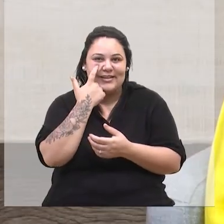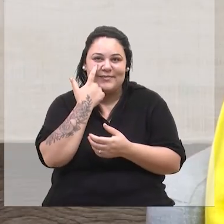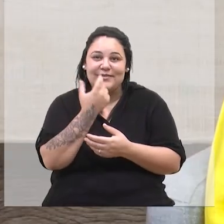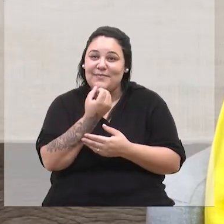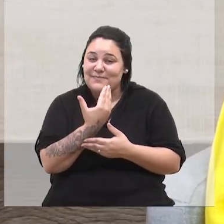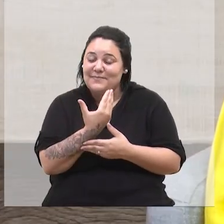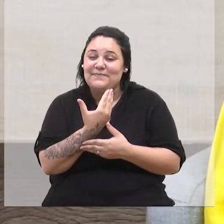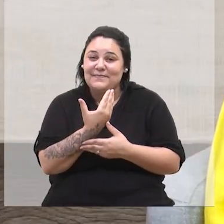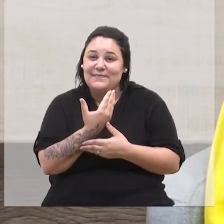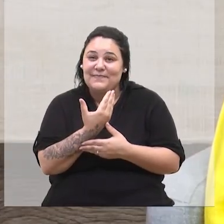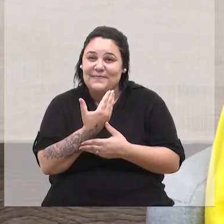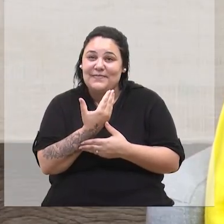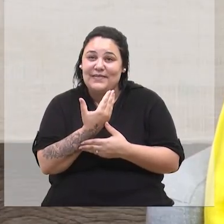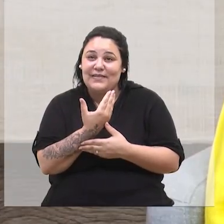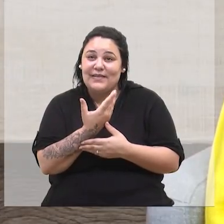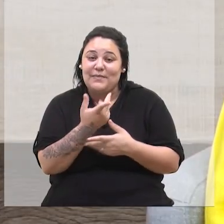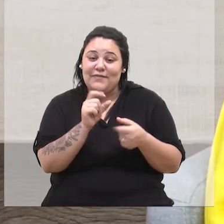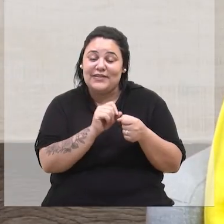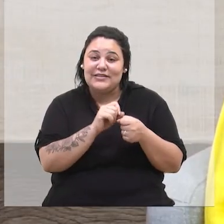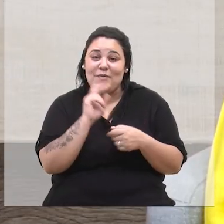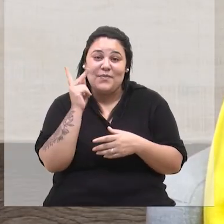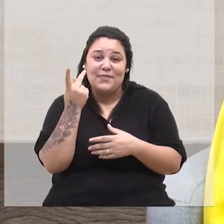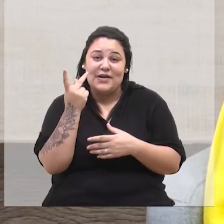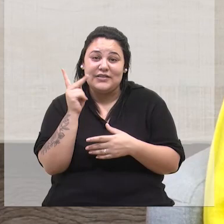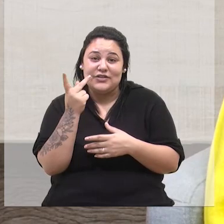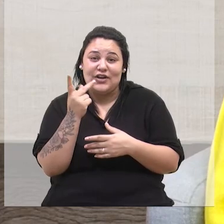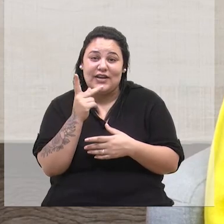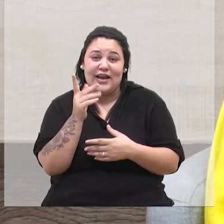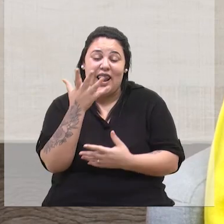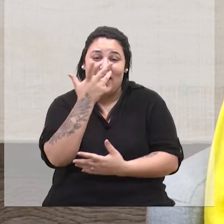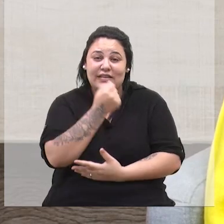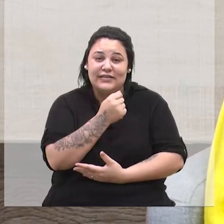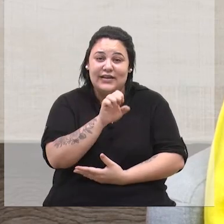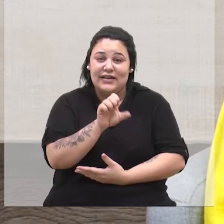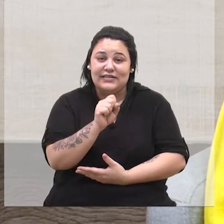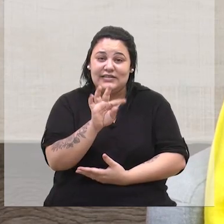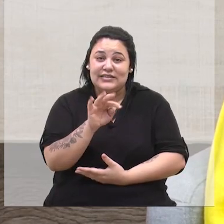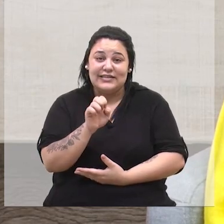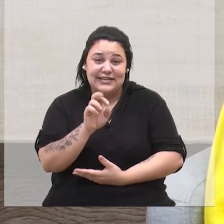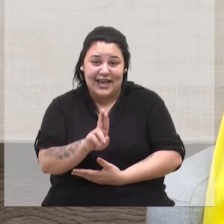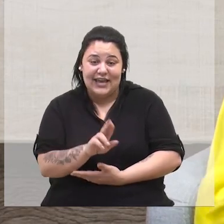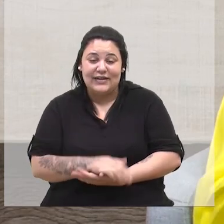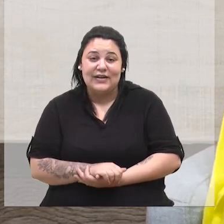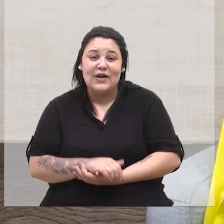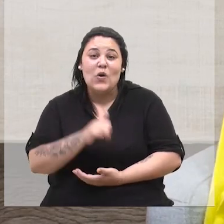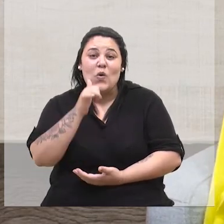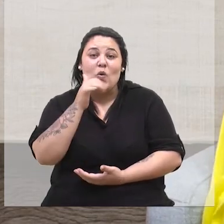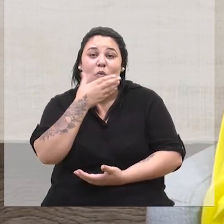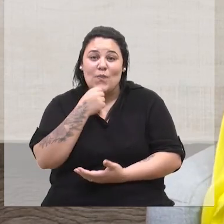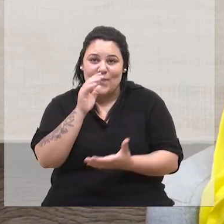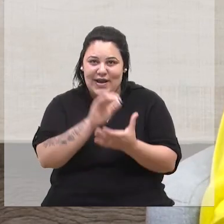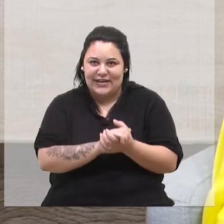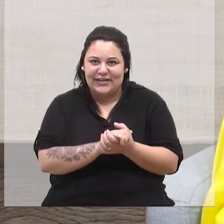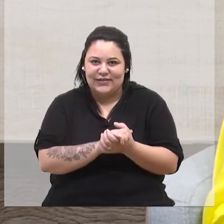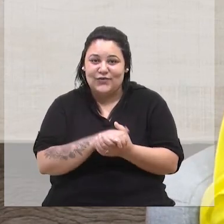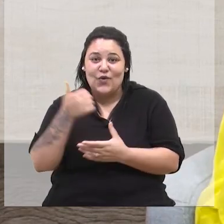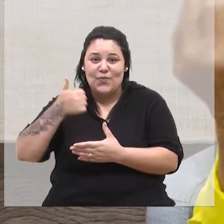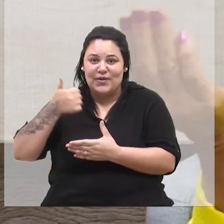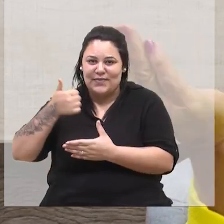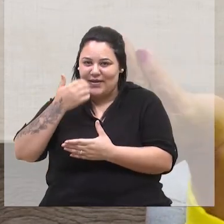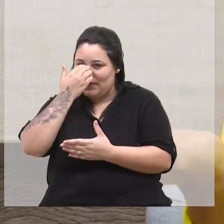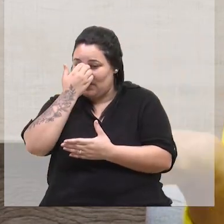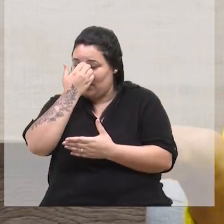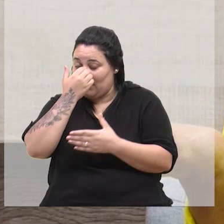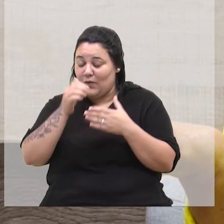para fazer uma história muito linda. Por exemplo, a Esther Troian Benvenuti, o marido dela foi primeiro consultado pelo